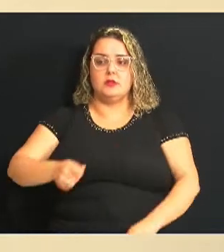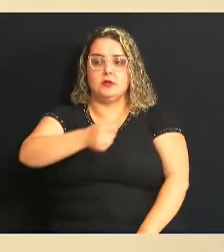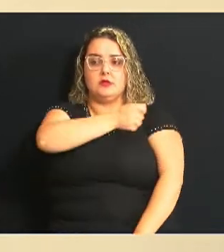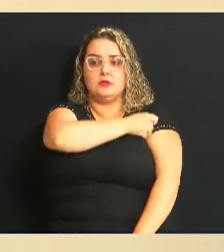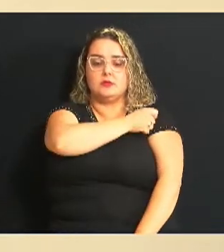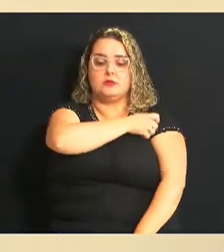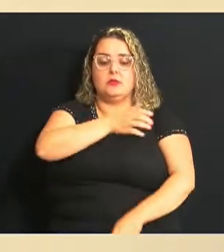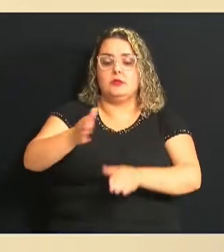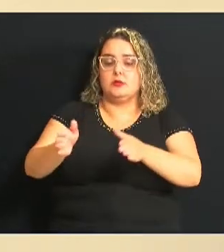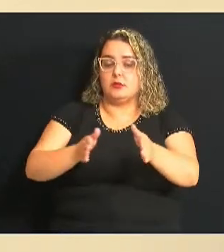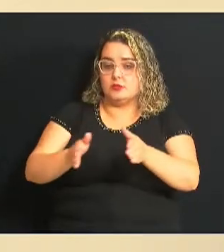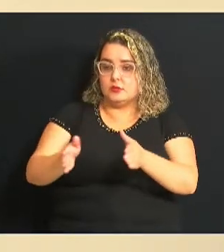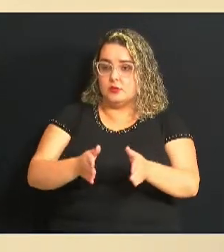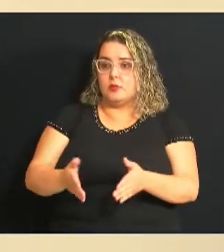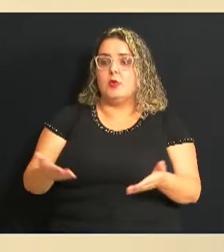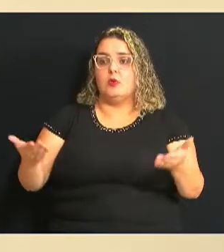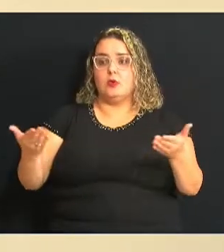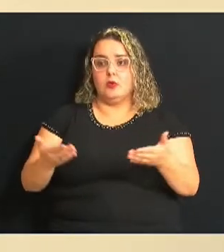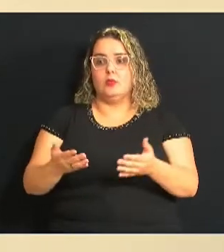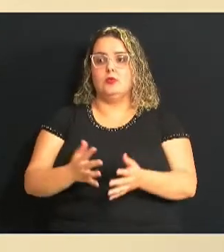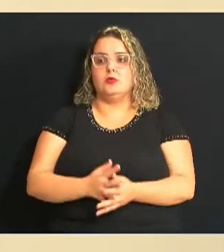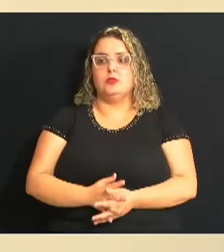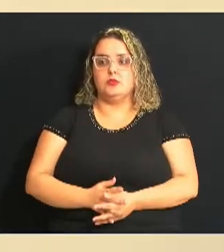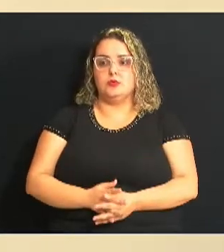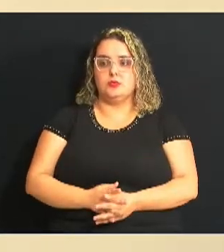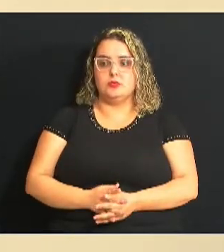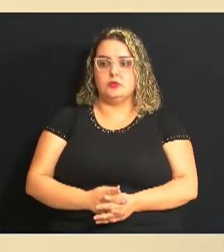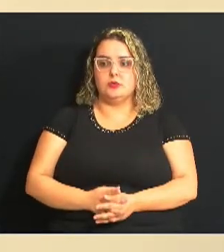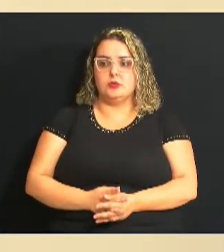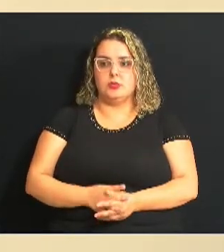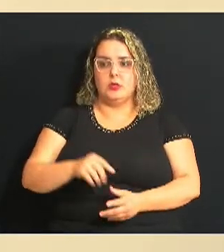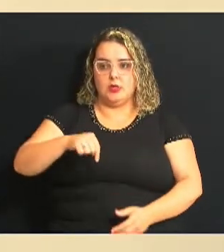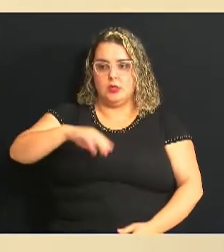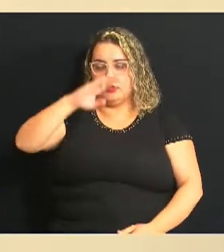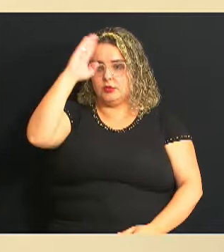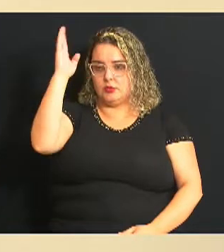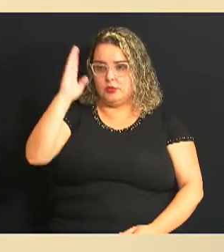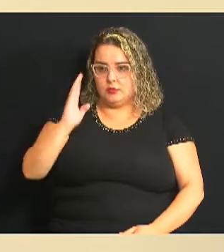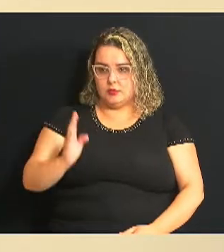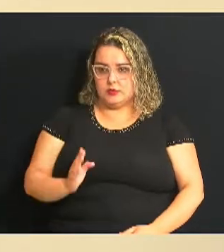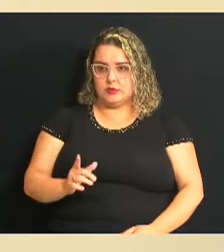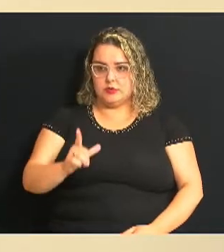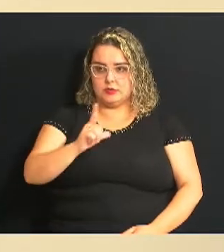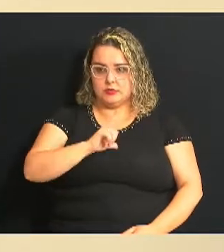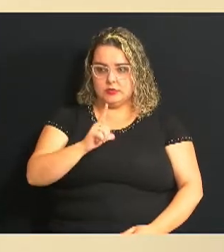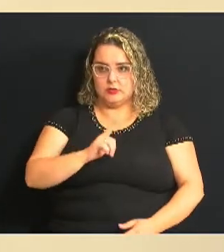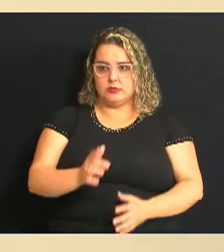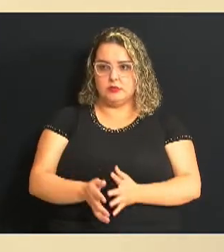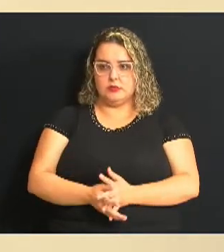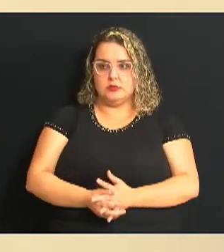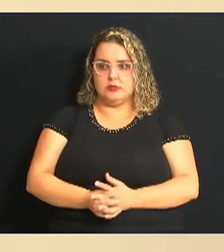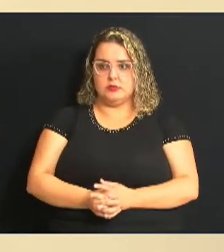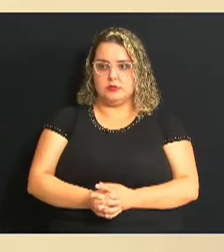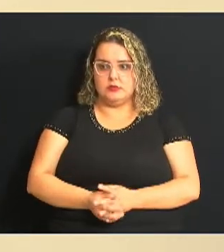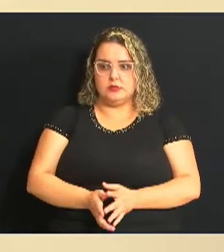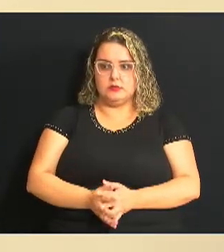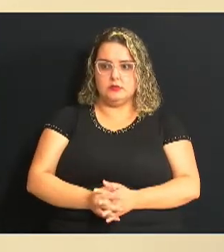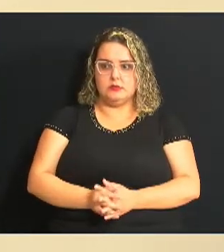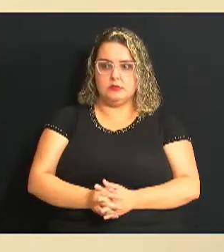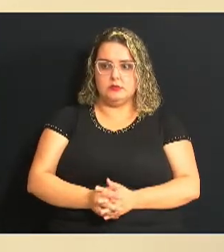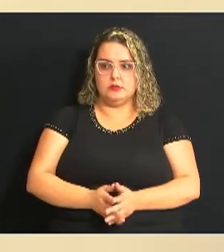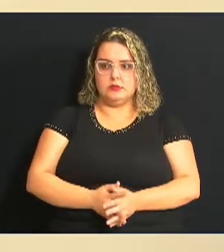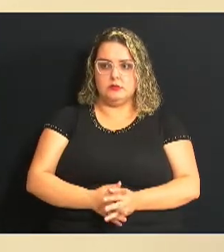época. Hoje, no caso do Brasil, nós estamos agora esperando por um